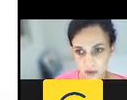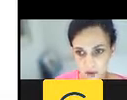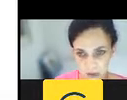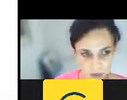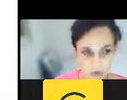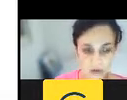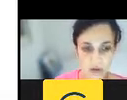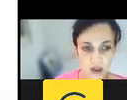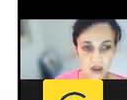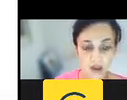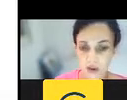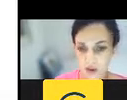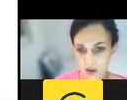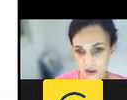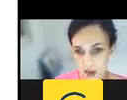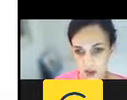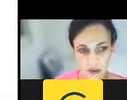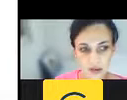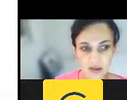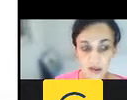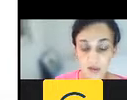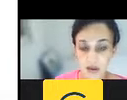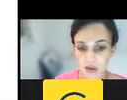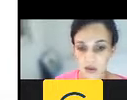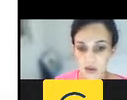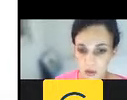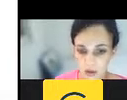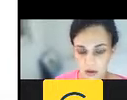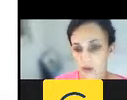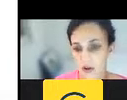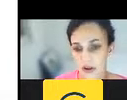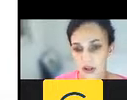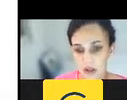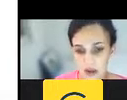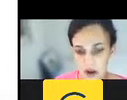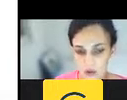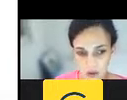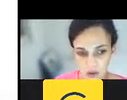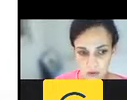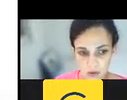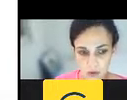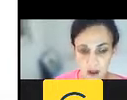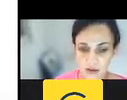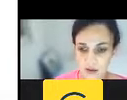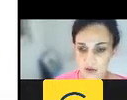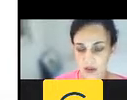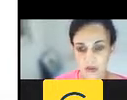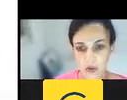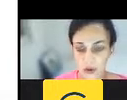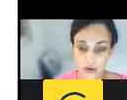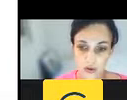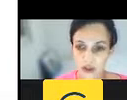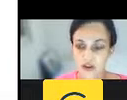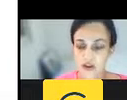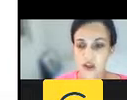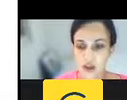concepções e princípios, né, são essenciais para se estabelecer uma formação humana integral do indivíduo? Quais são os mais